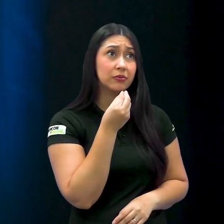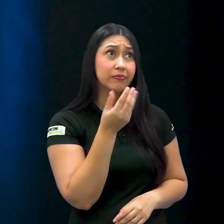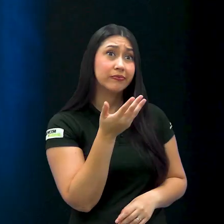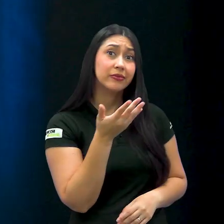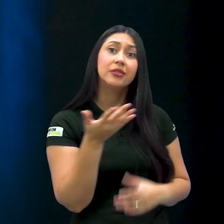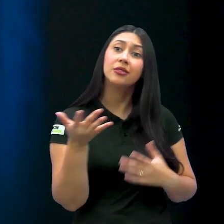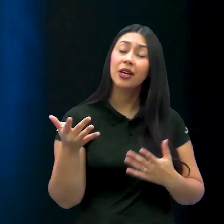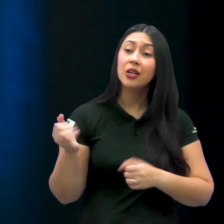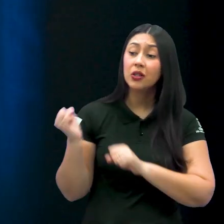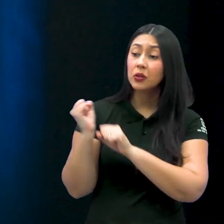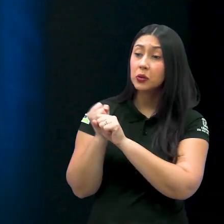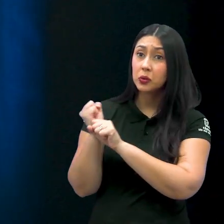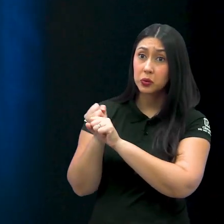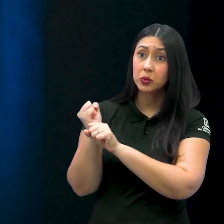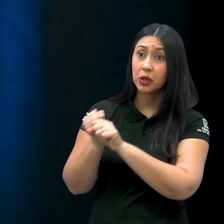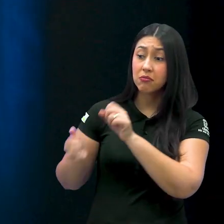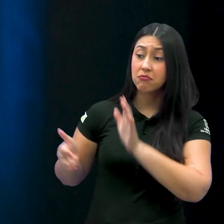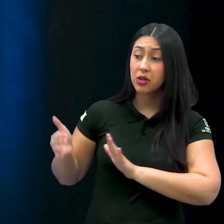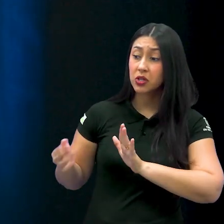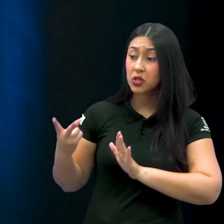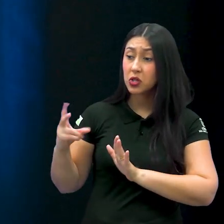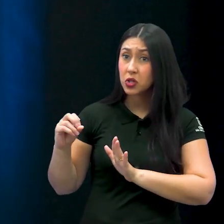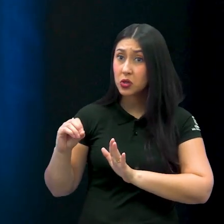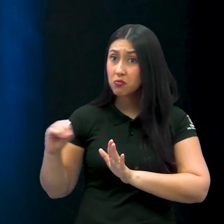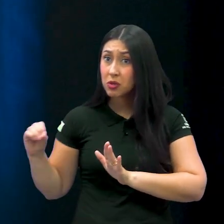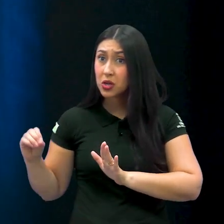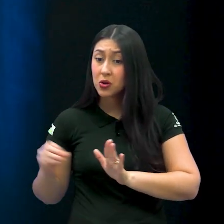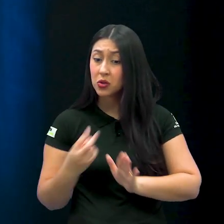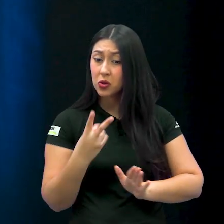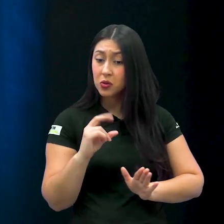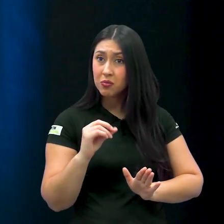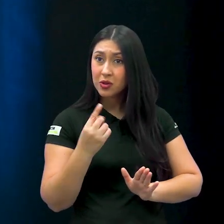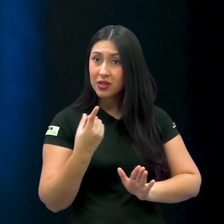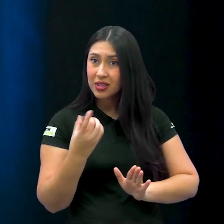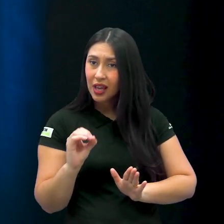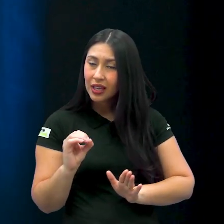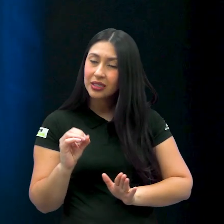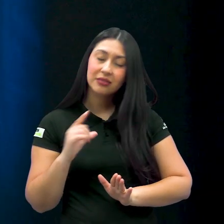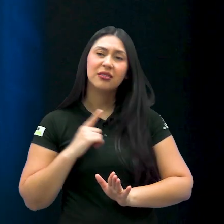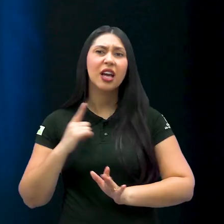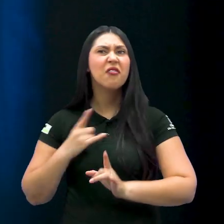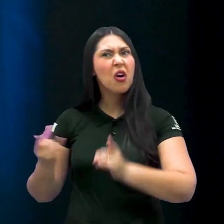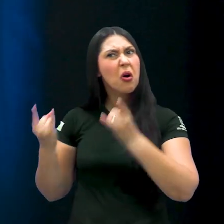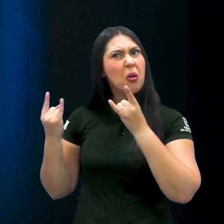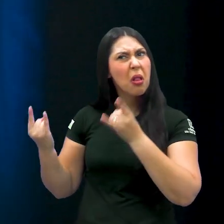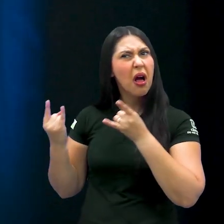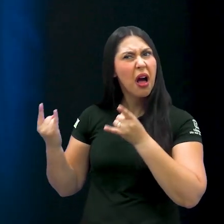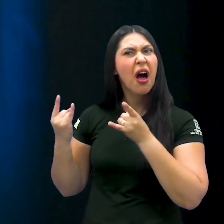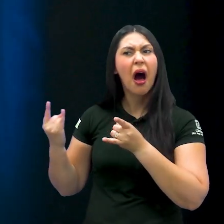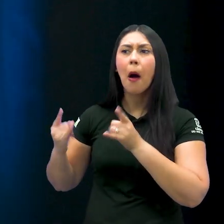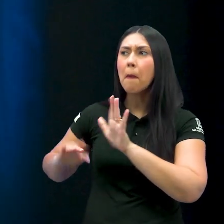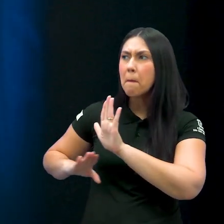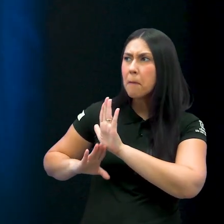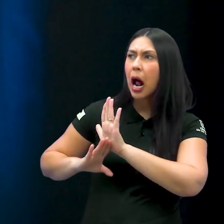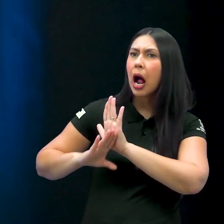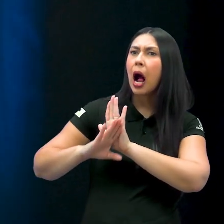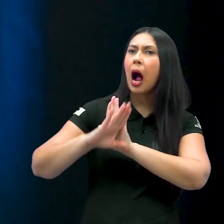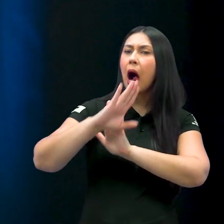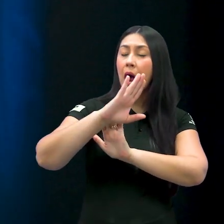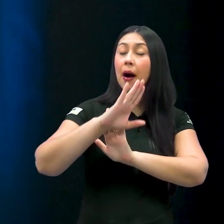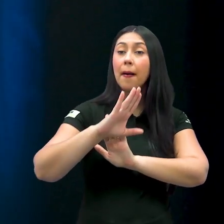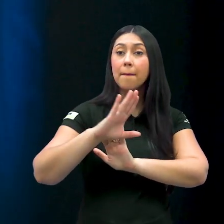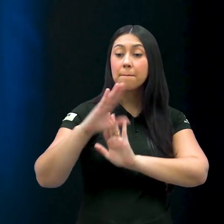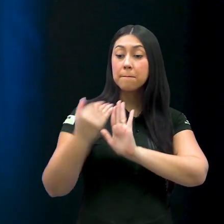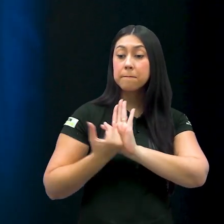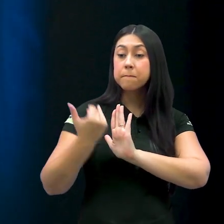Porque durante os anos 2000, 2010, a gente viu uma galera do rock, do neo-grunge subindo forte, né? Sim. E aí